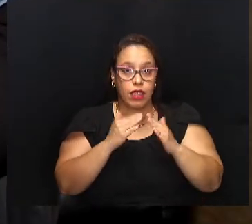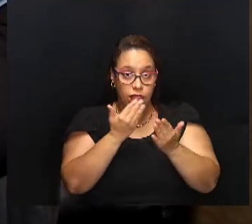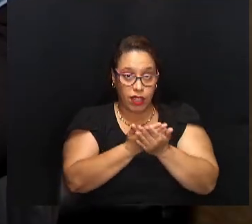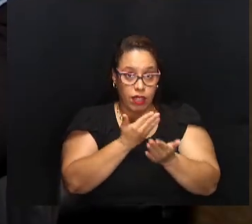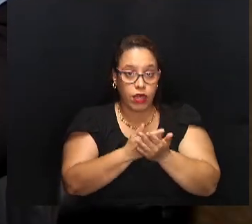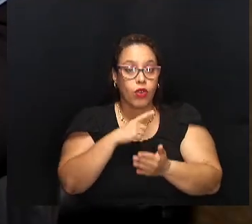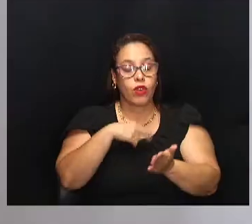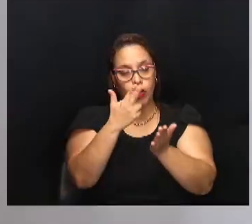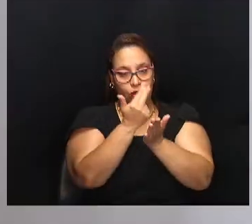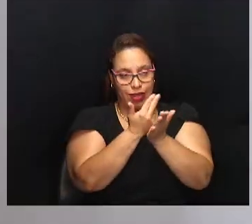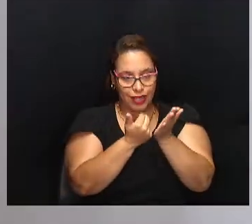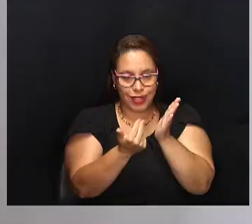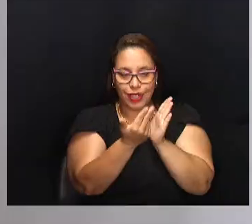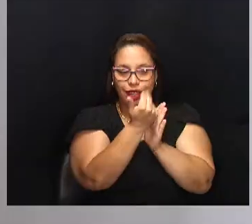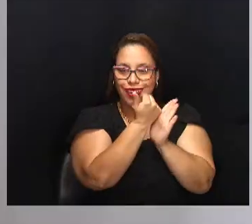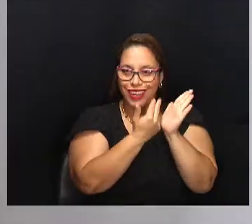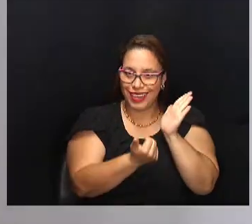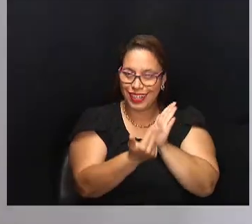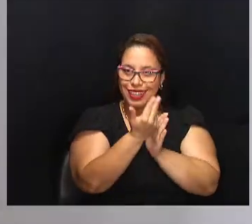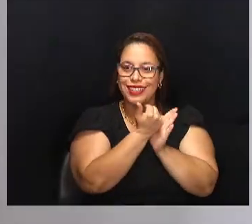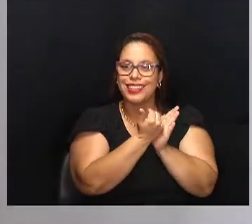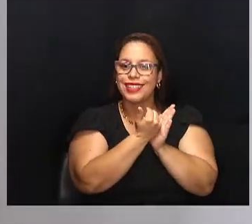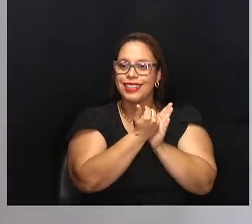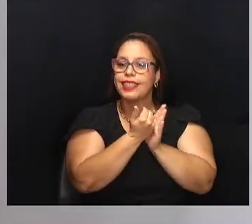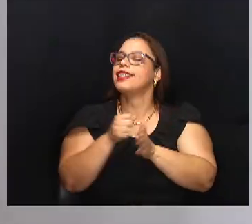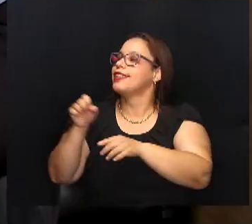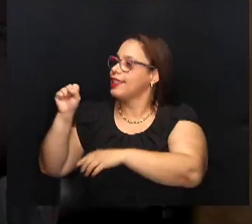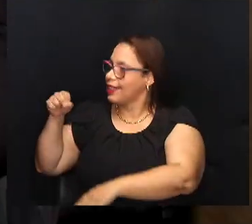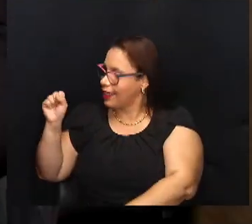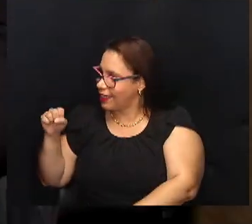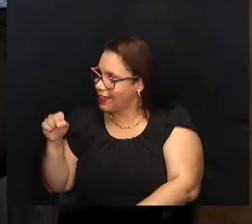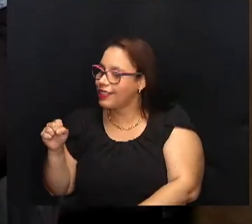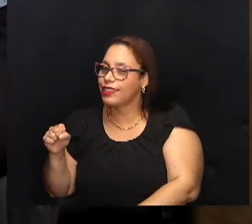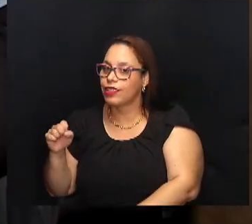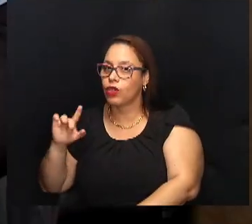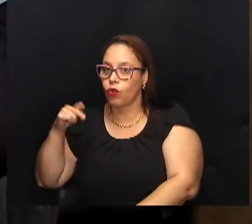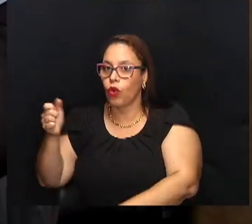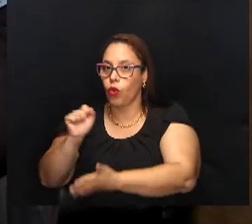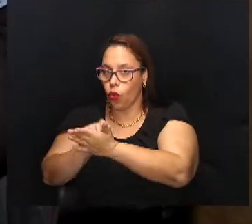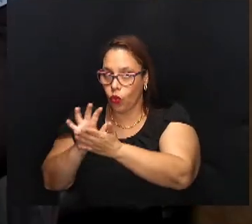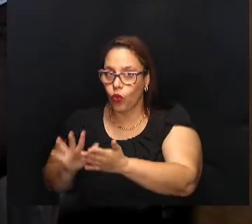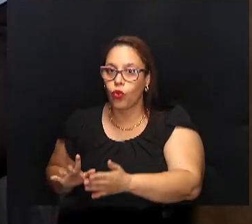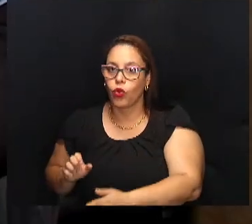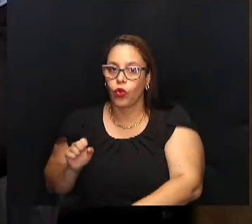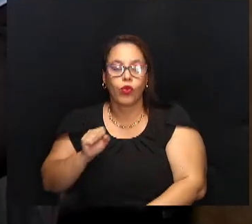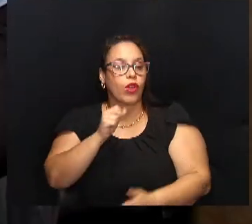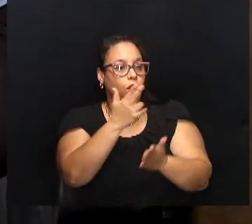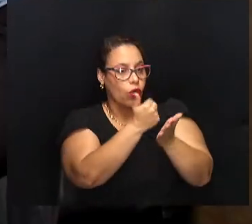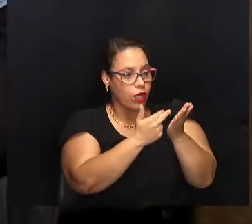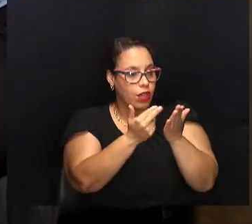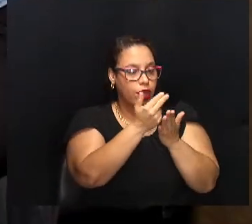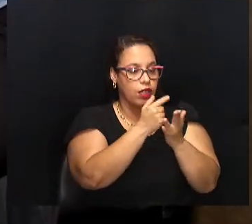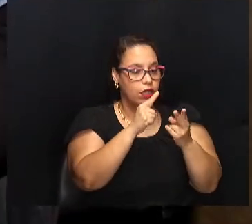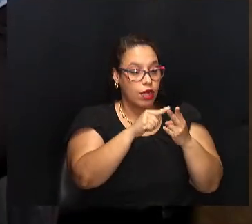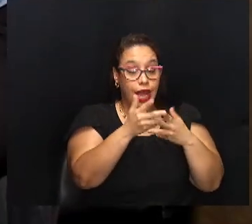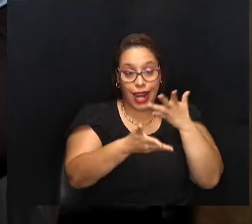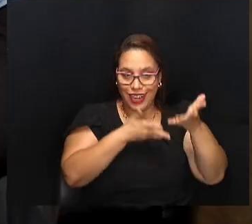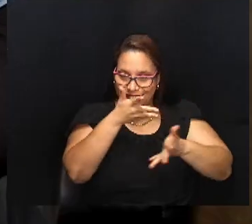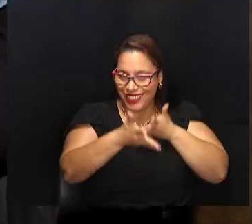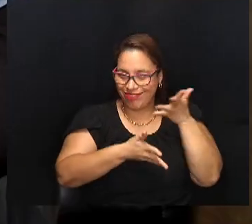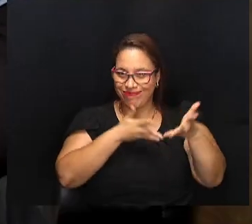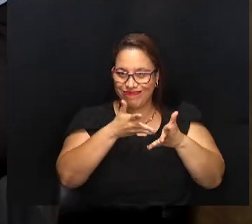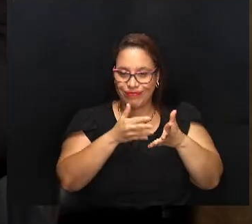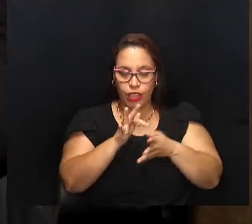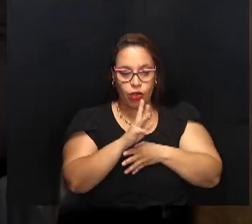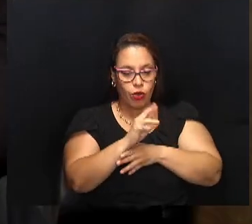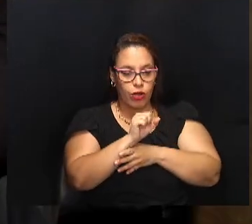tenho o desenho. Na escola também você exerce outras atividades. Sim, que é o desenho, a Libras e o